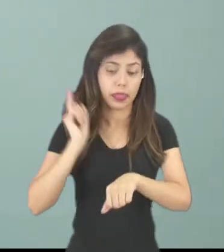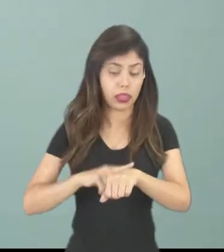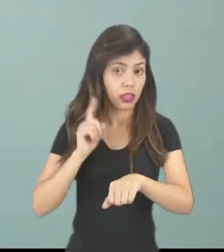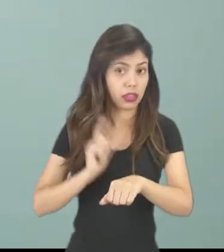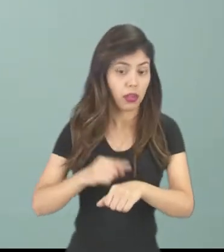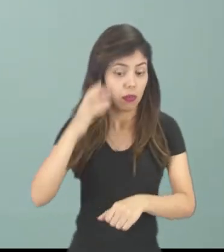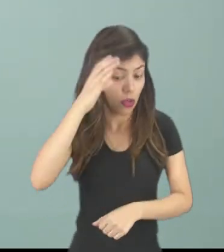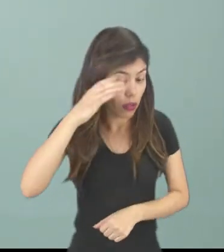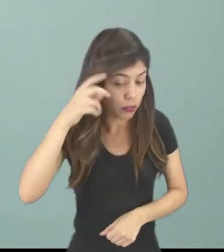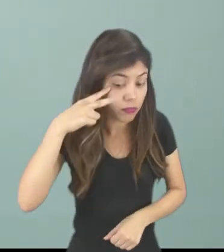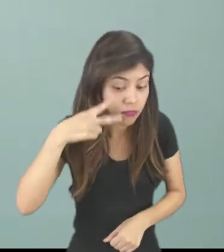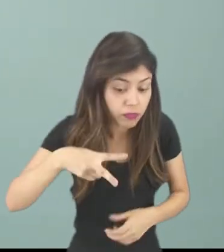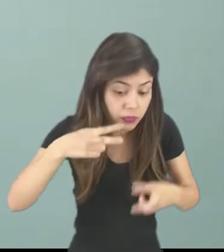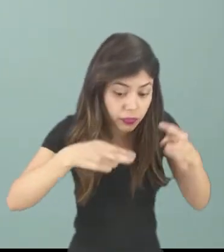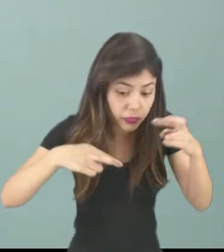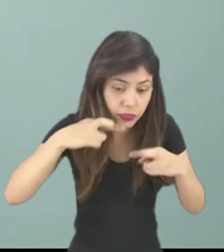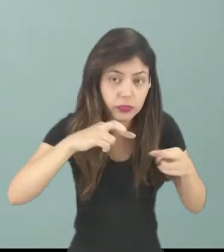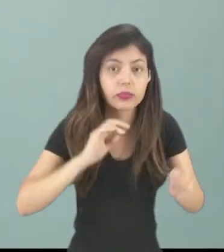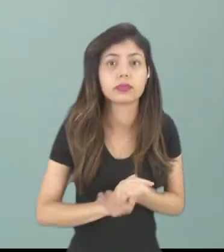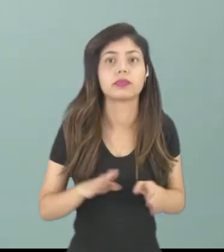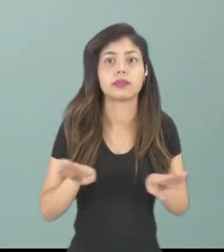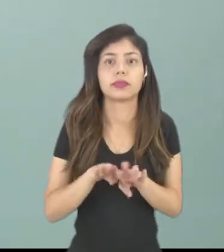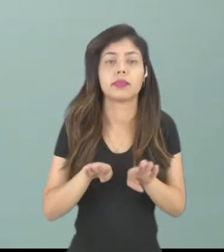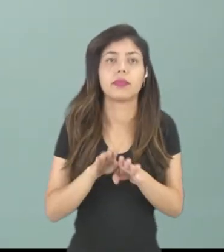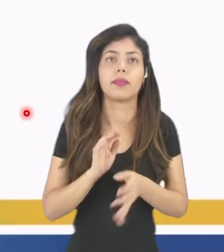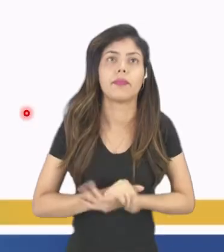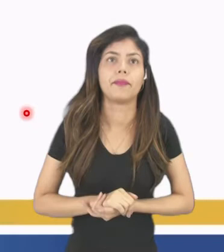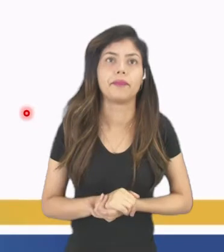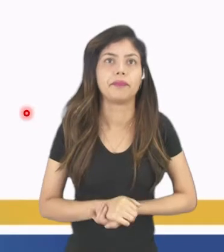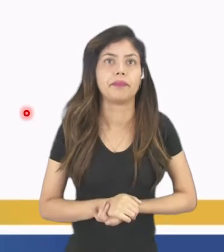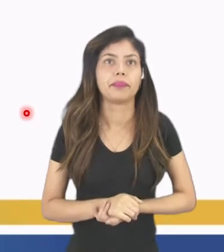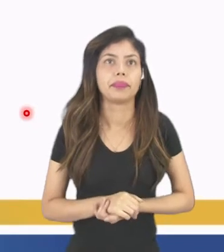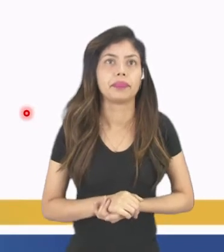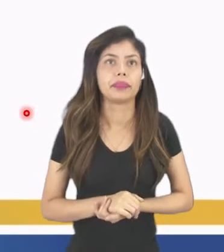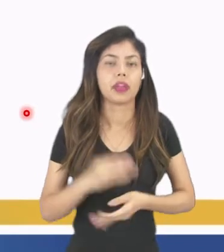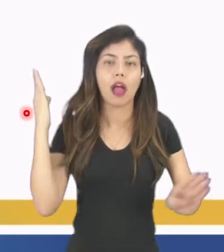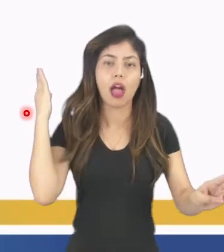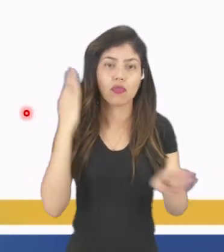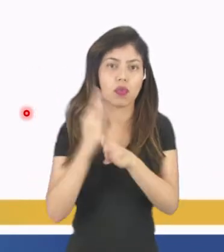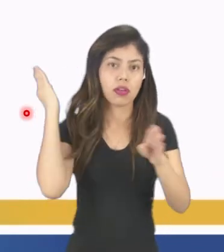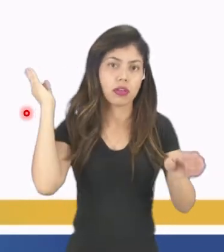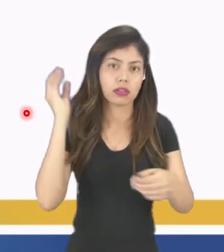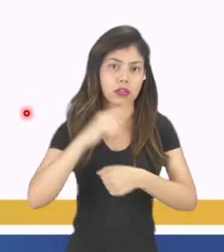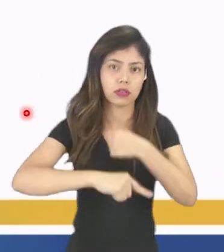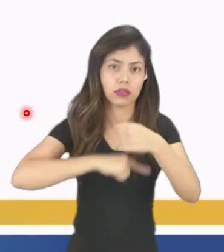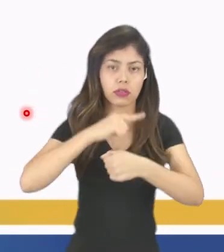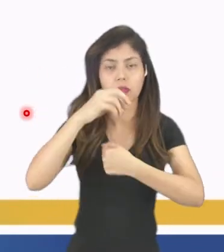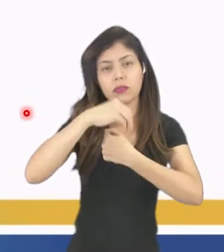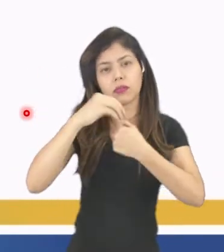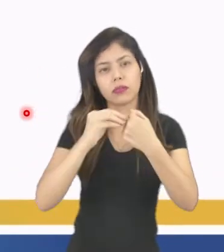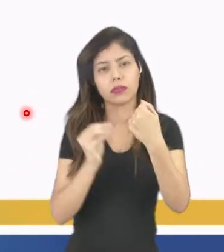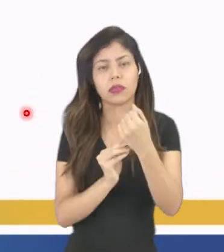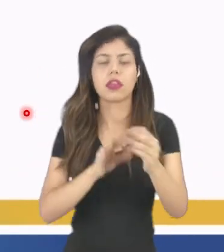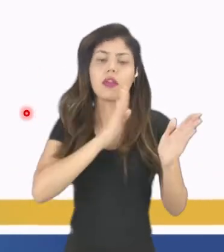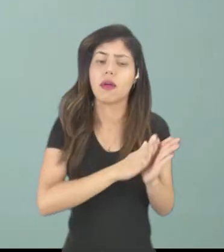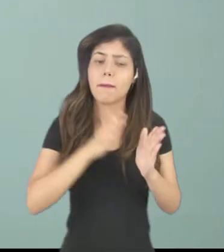a concentração, ok? Então, aqui, a teoria das colisões